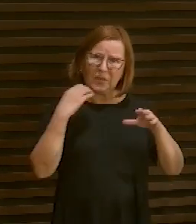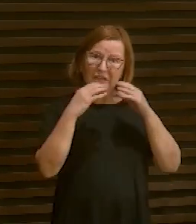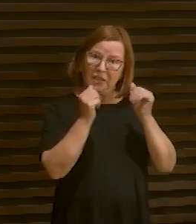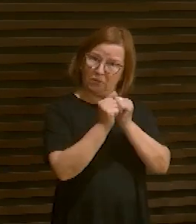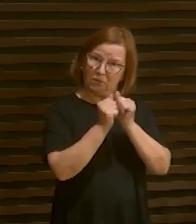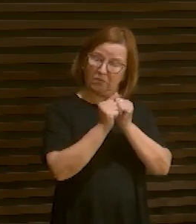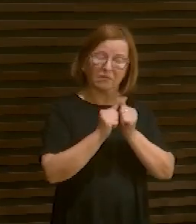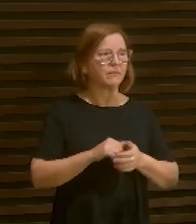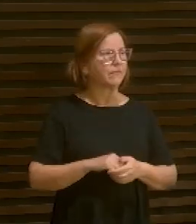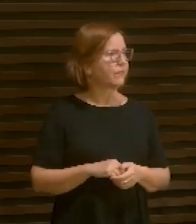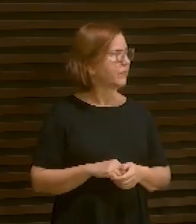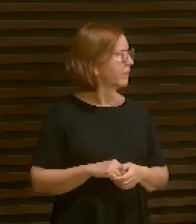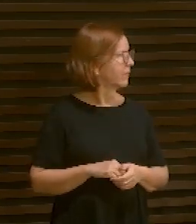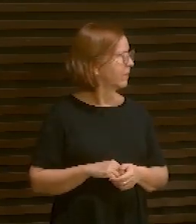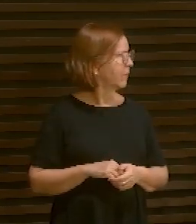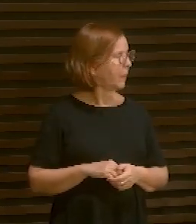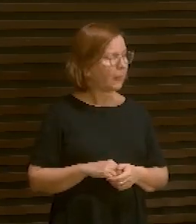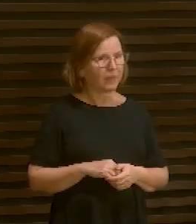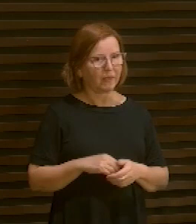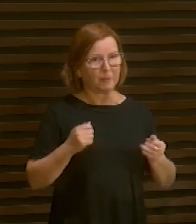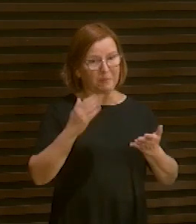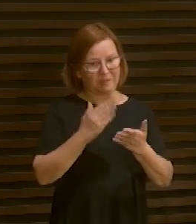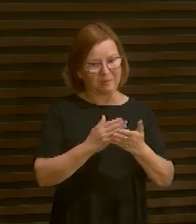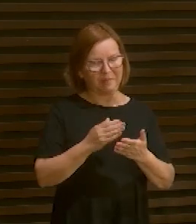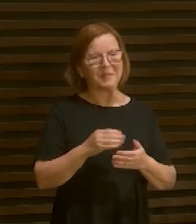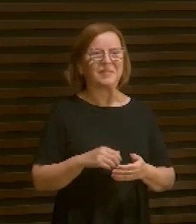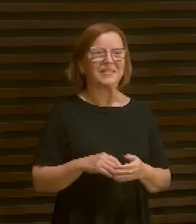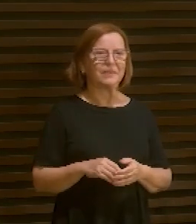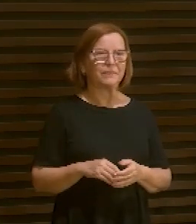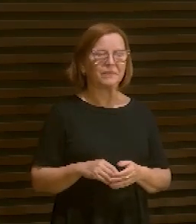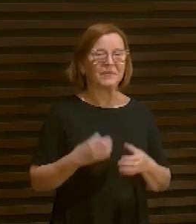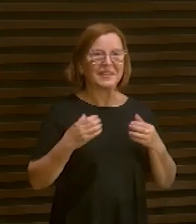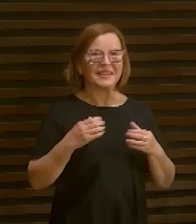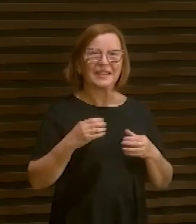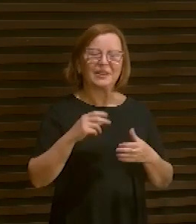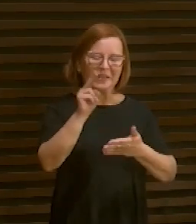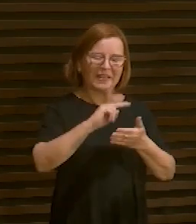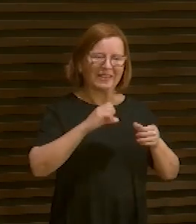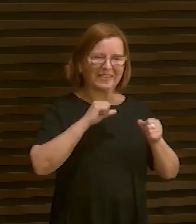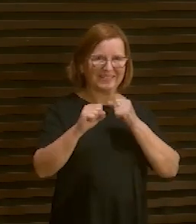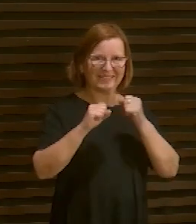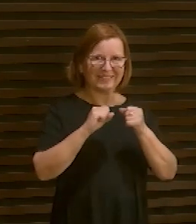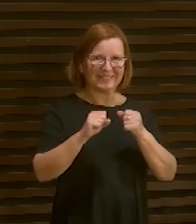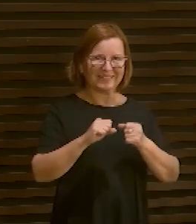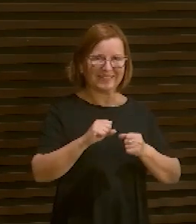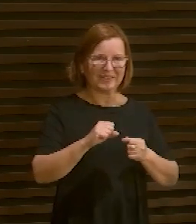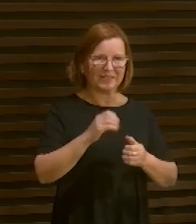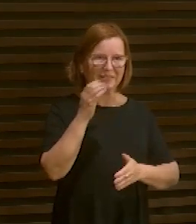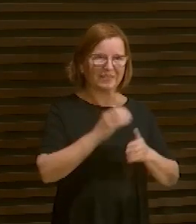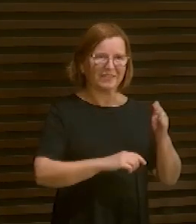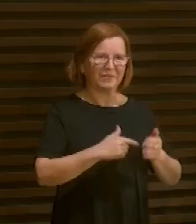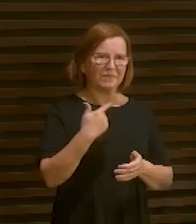terminar isso aqui, porque senão vai longe. Mas eu queria ler o Salmo 22.